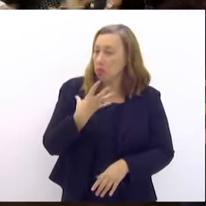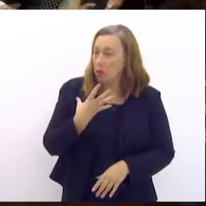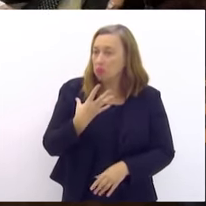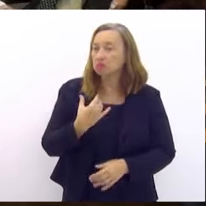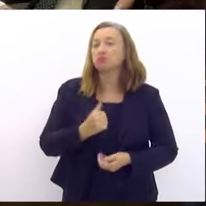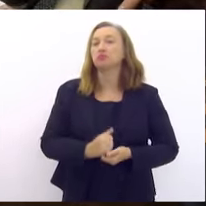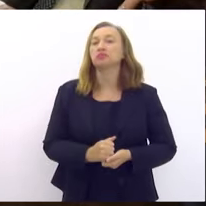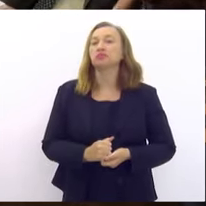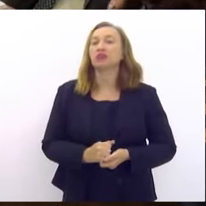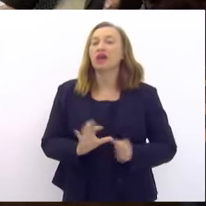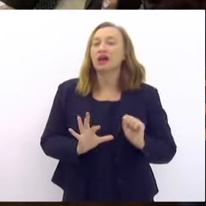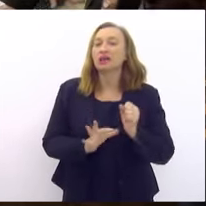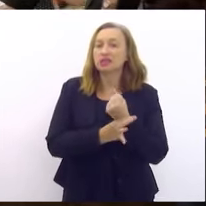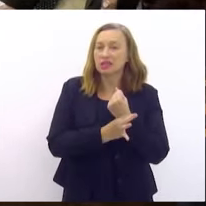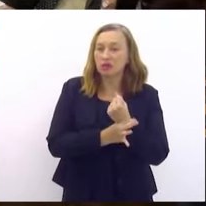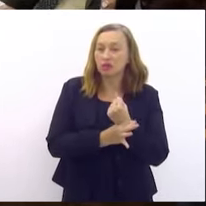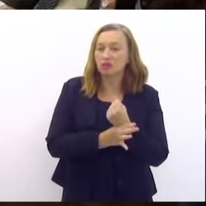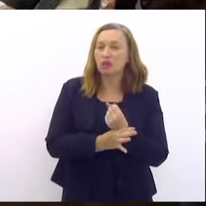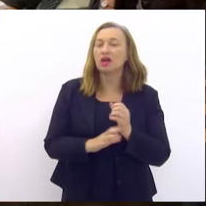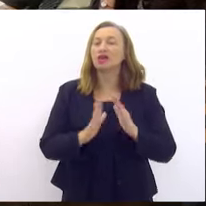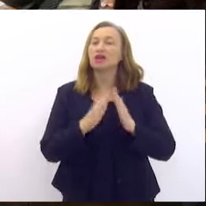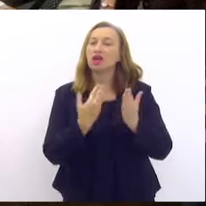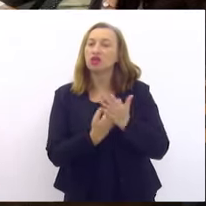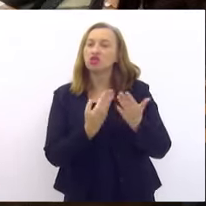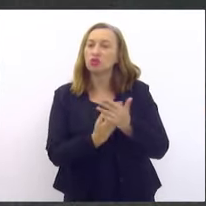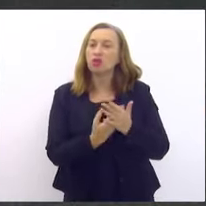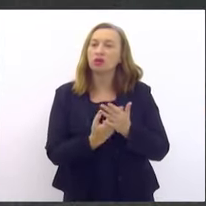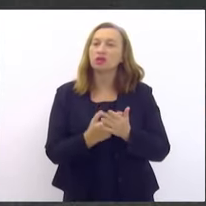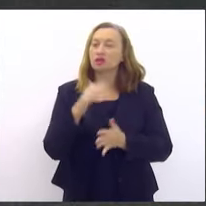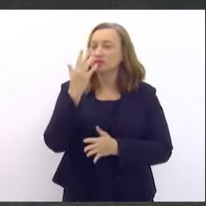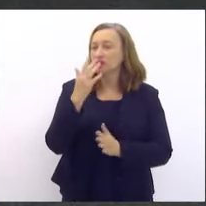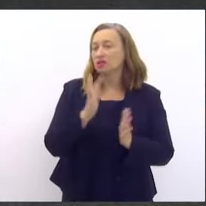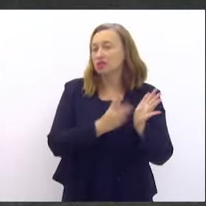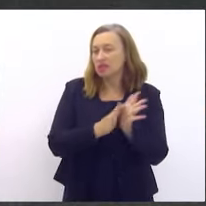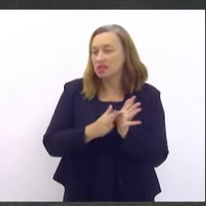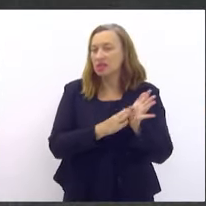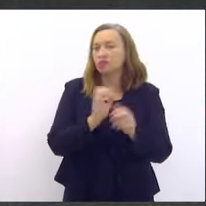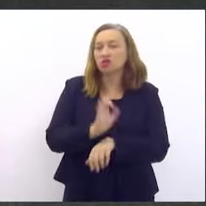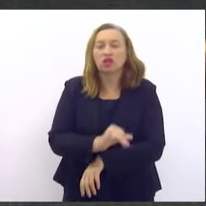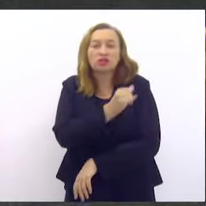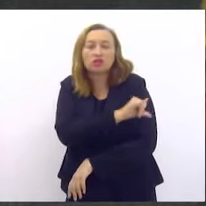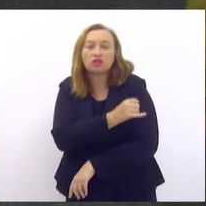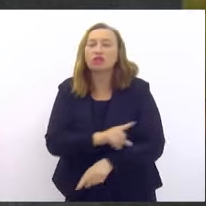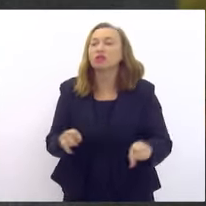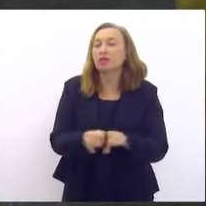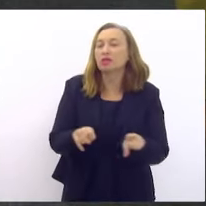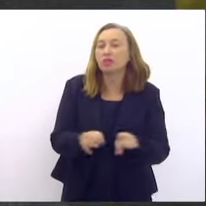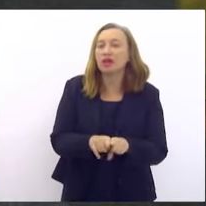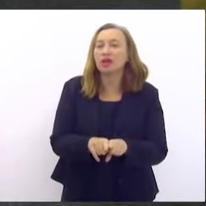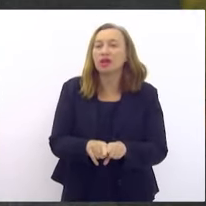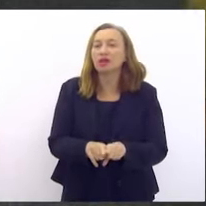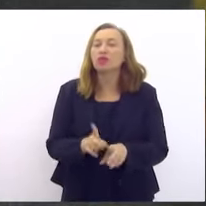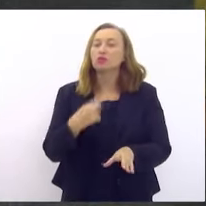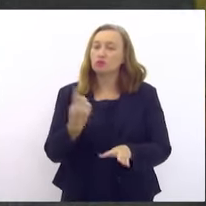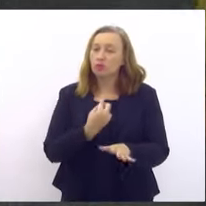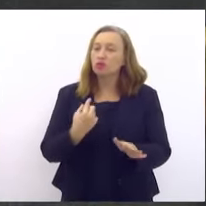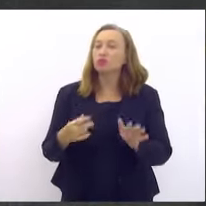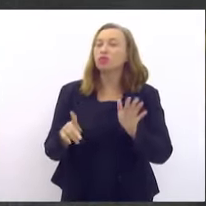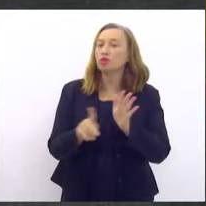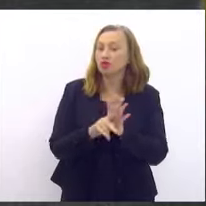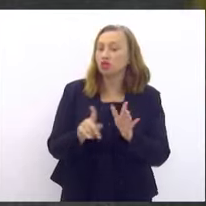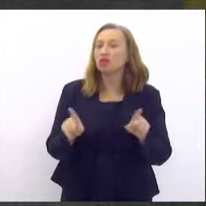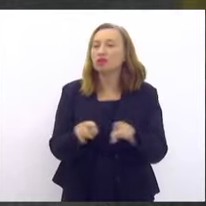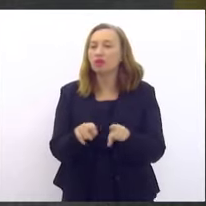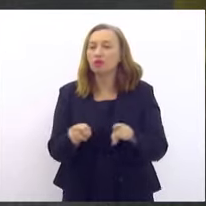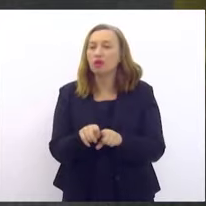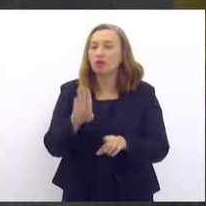que vai garantir o fomento pras escolas de samba do Estado do Rio de Janeiro e na sequência também um projeto de nossa autoria para